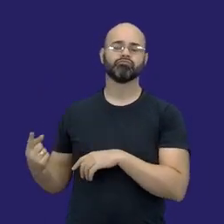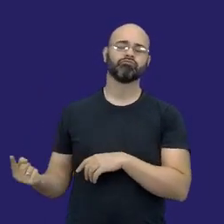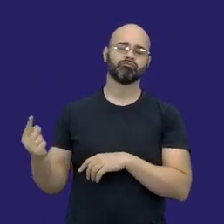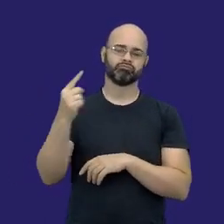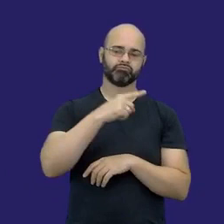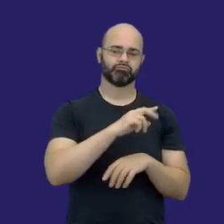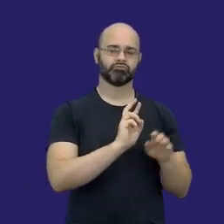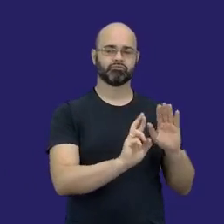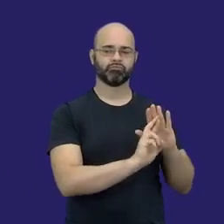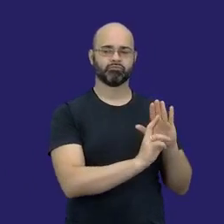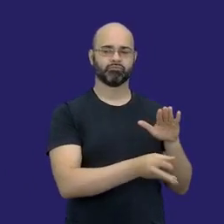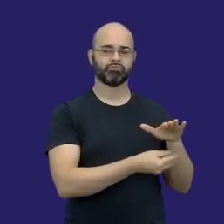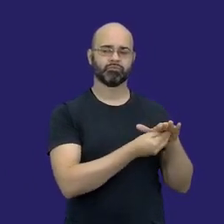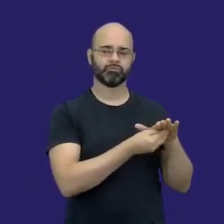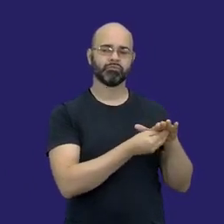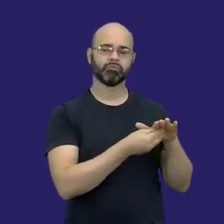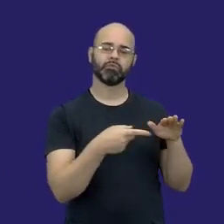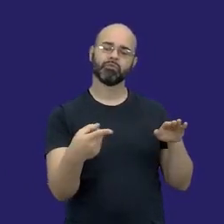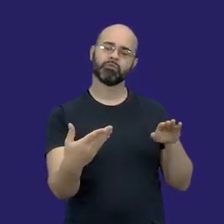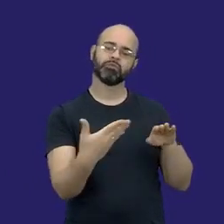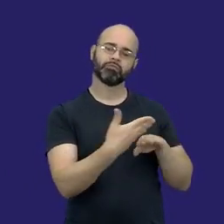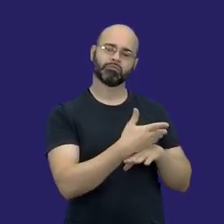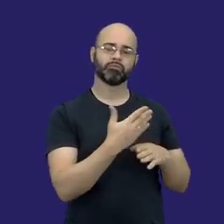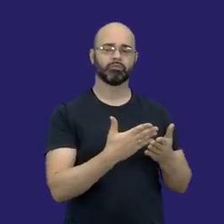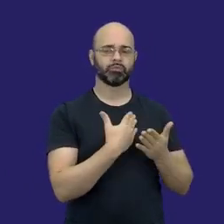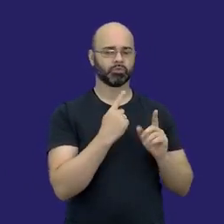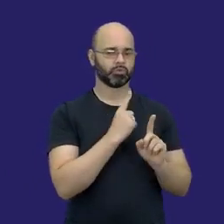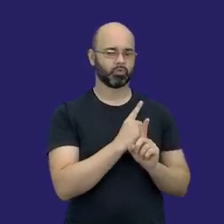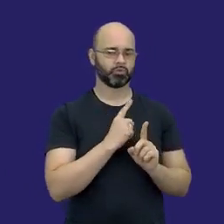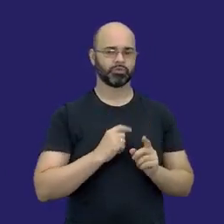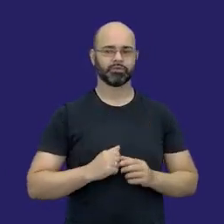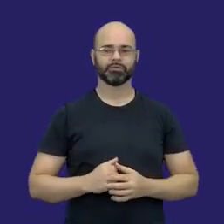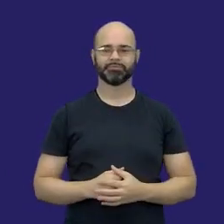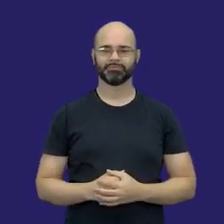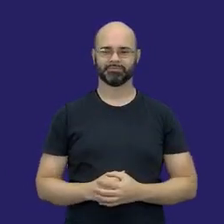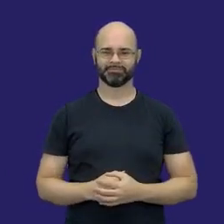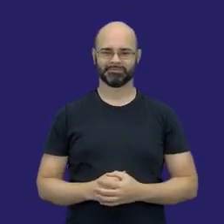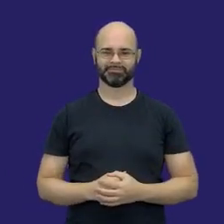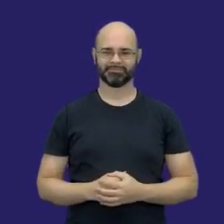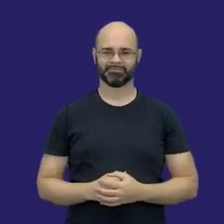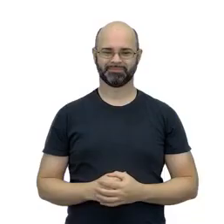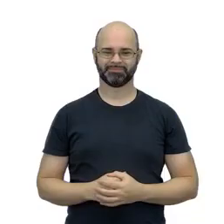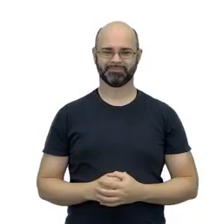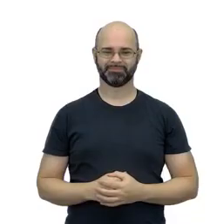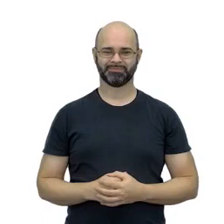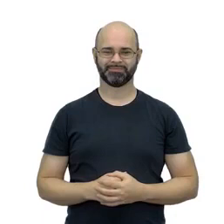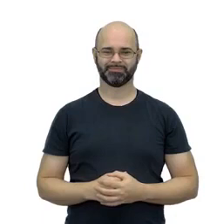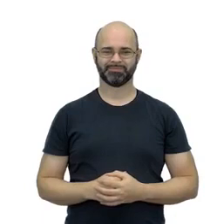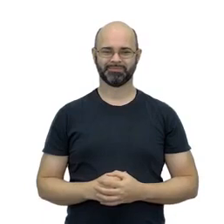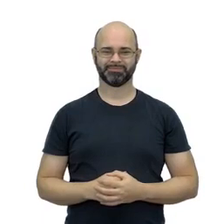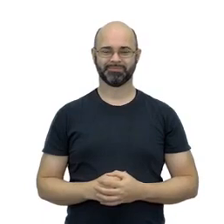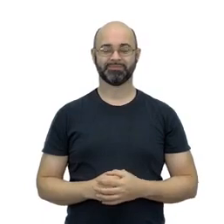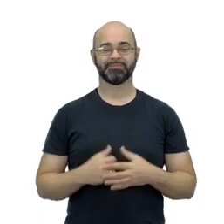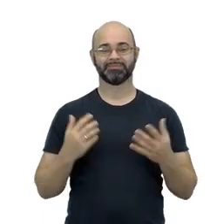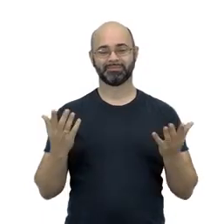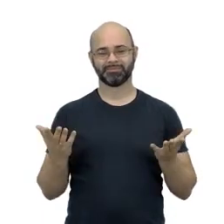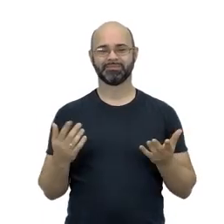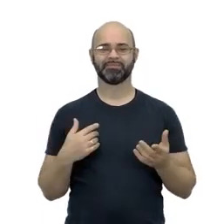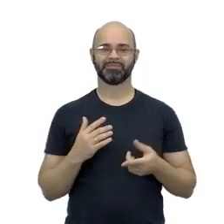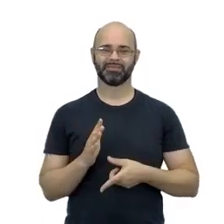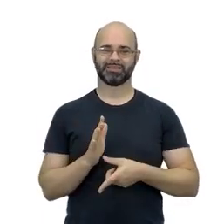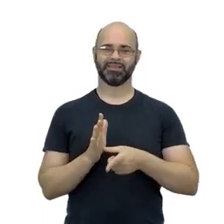vão encontrar os cadernos, tá certo? Bem, como eu já mencionei